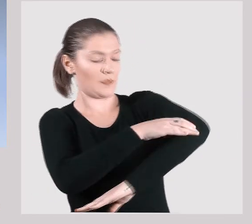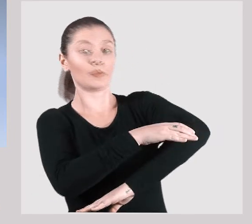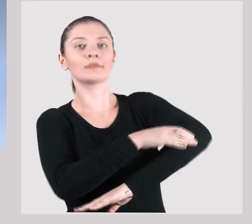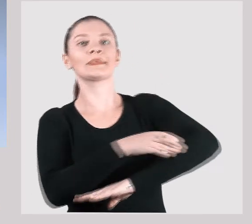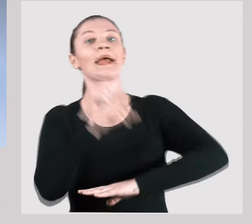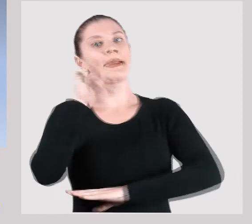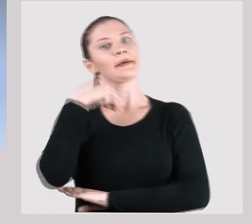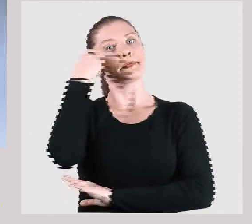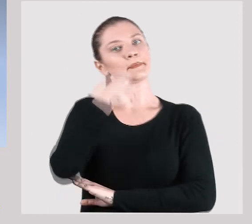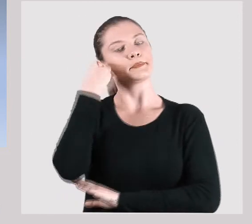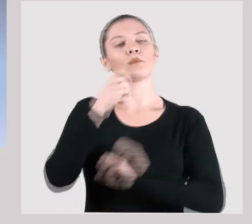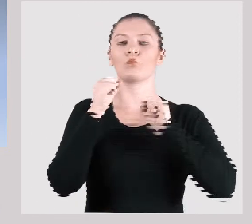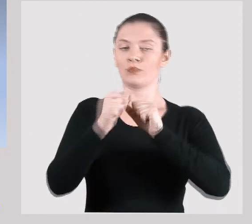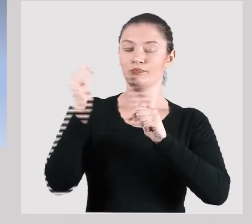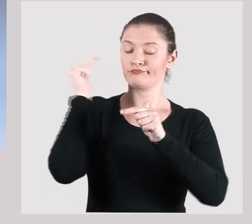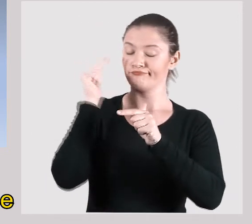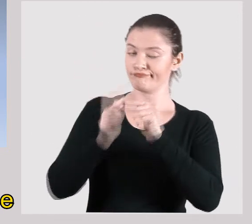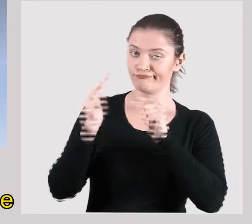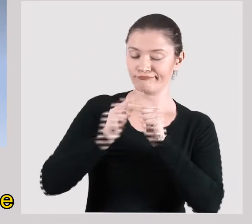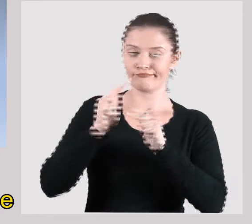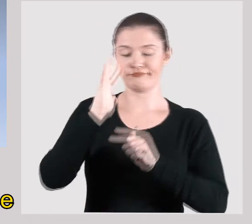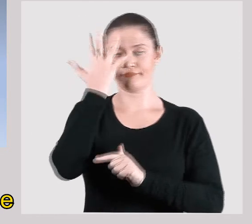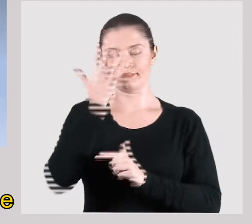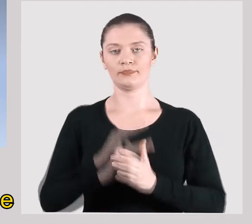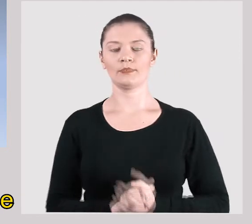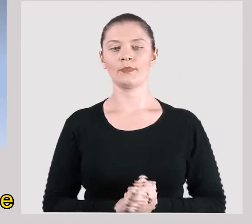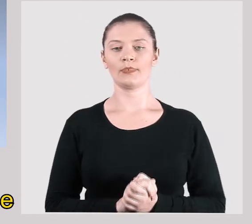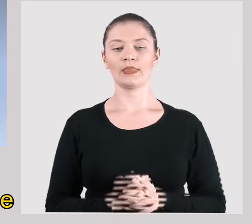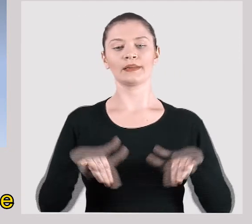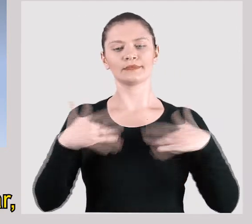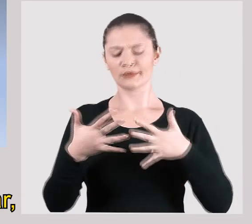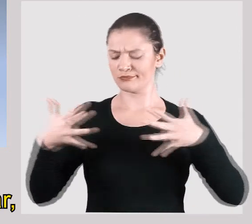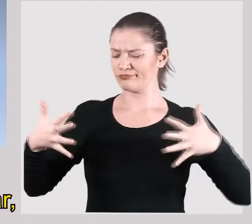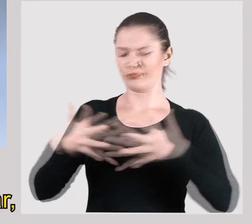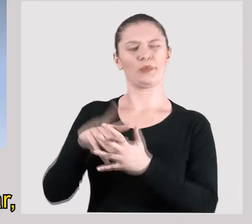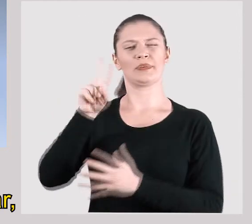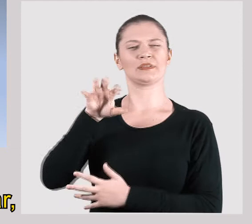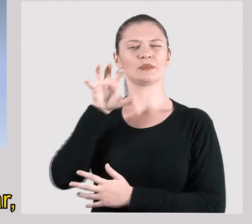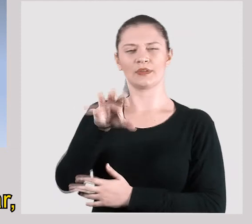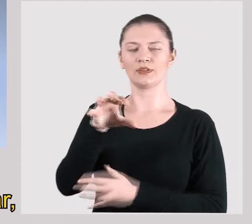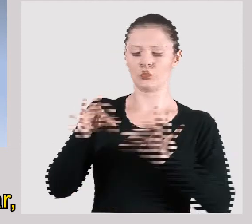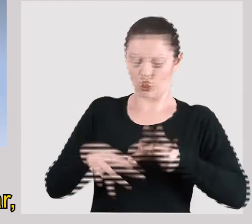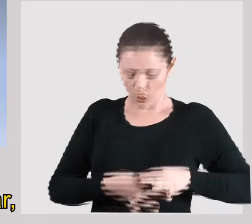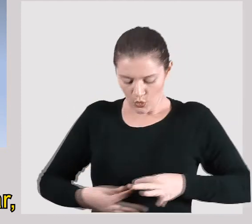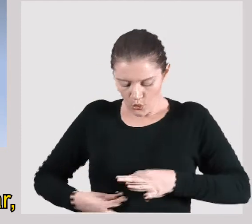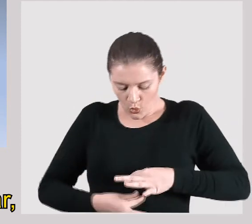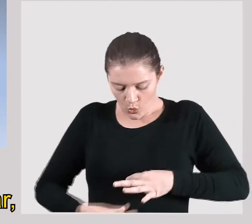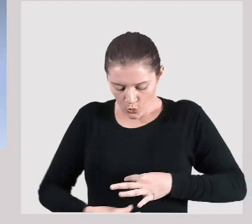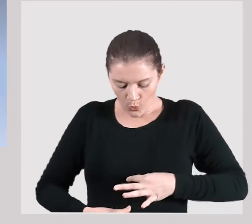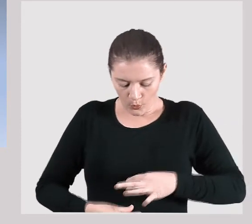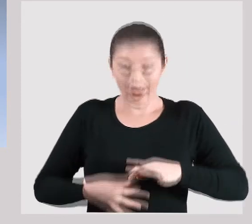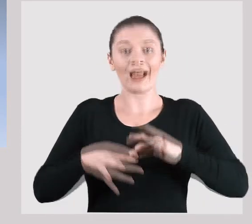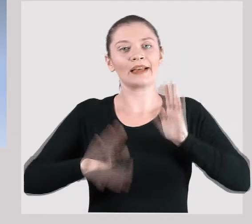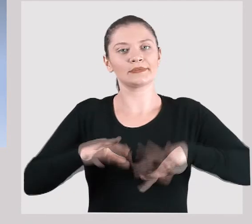pode dar bastante problema porque ela é bem complicada. Então, as complicações é isso, a estenose da uretra, porque tem que esticar,